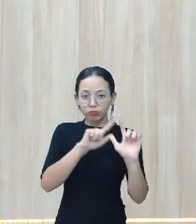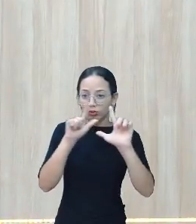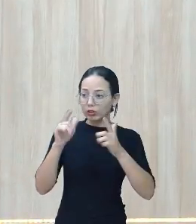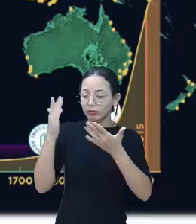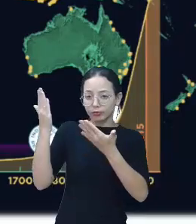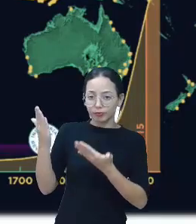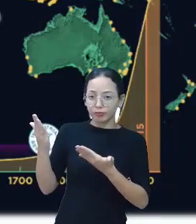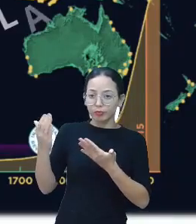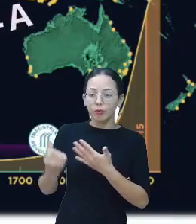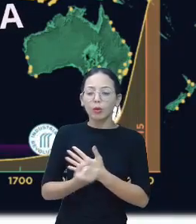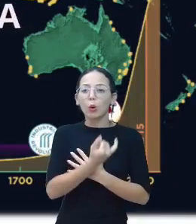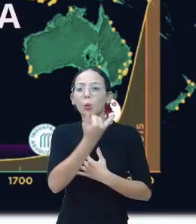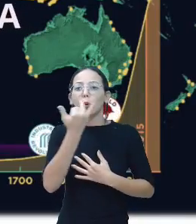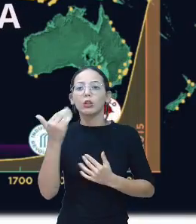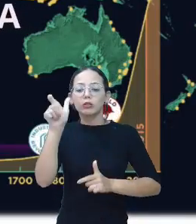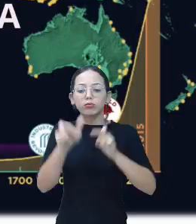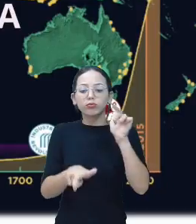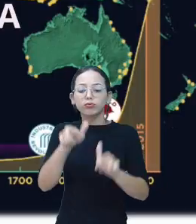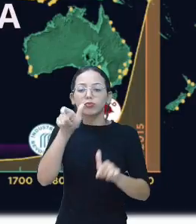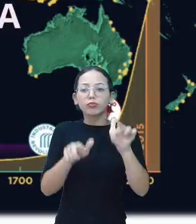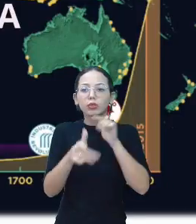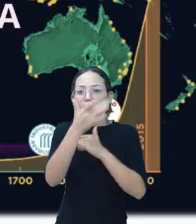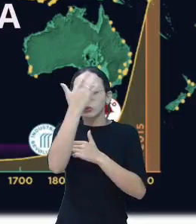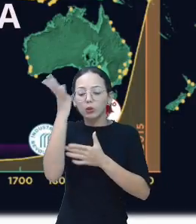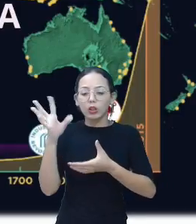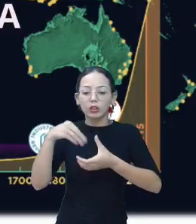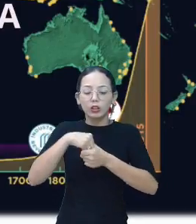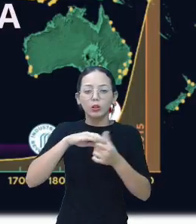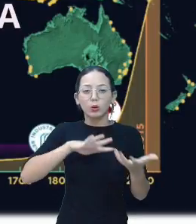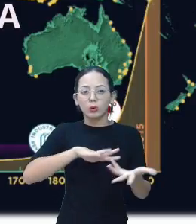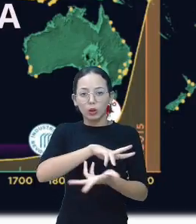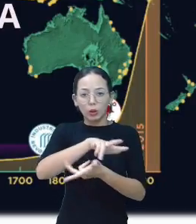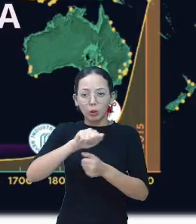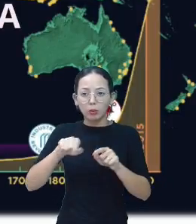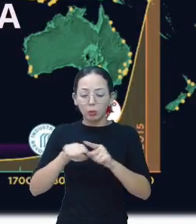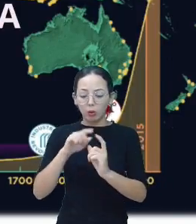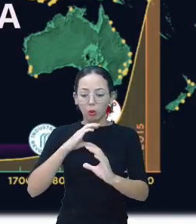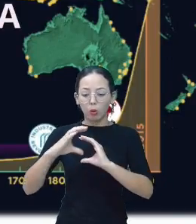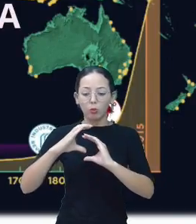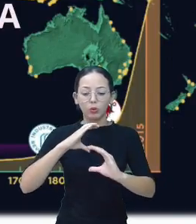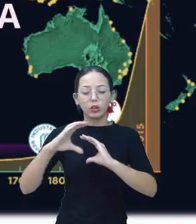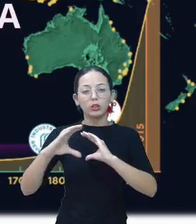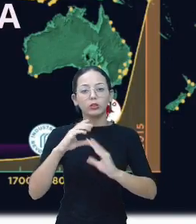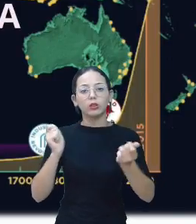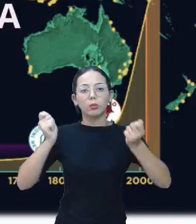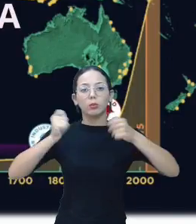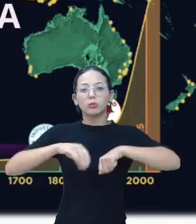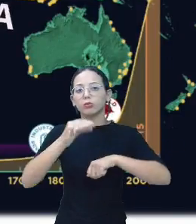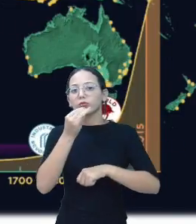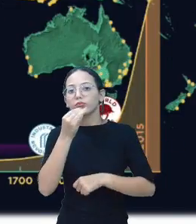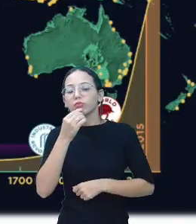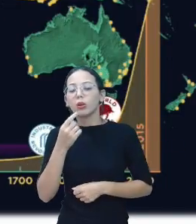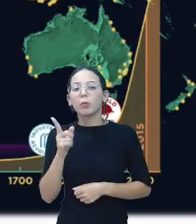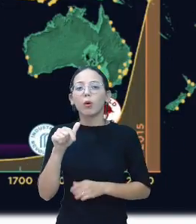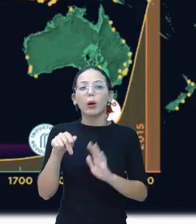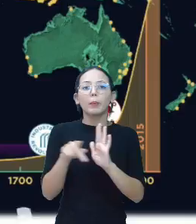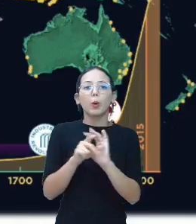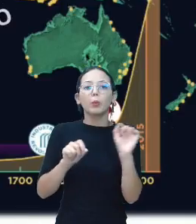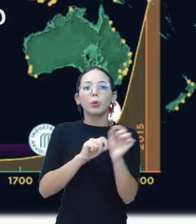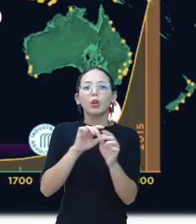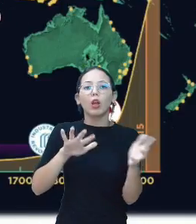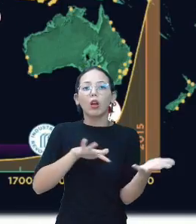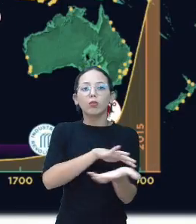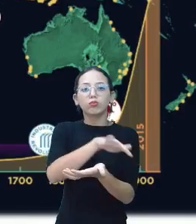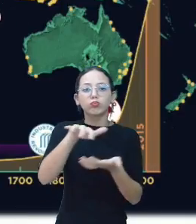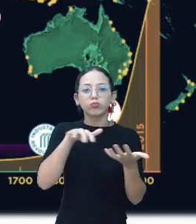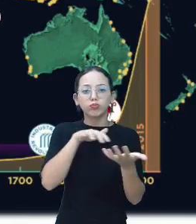aí, a quantidade de pessoas que estão no planeta Terra e essa comunicação que nos possibilita, por exemplo, que a gente chamou o mundo na palma